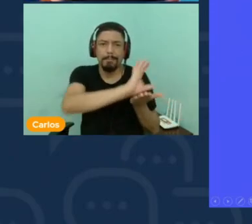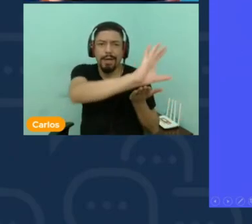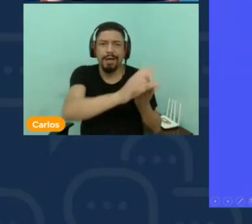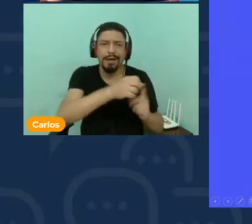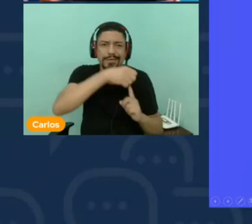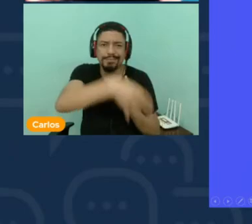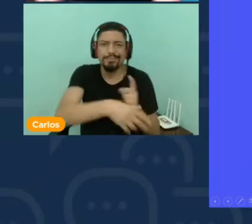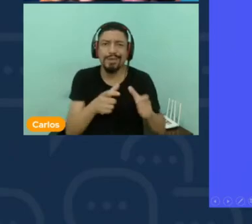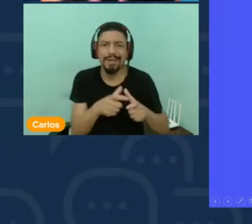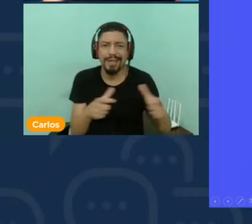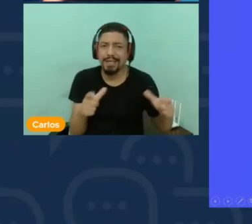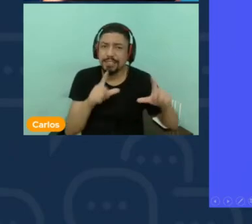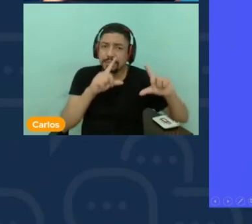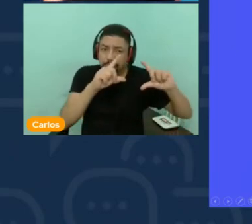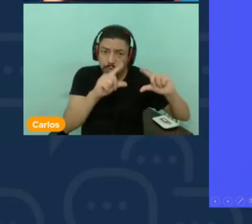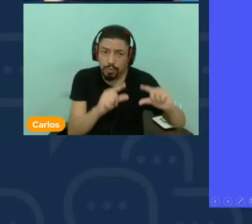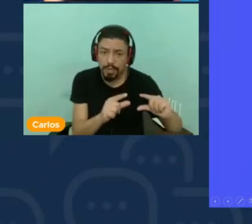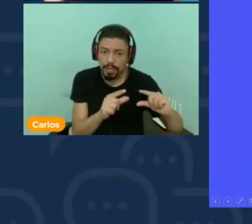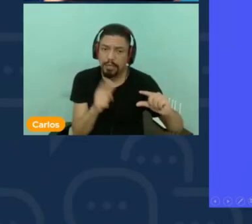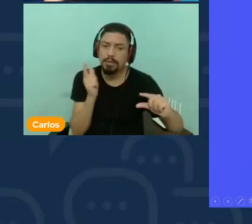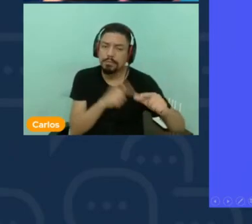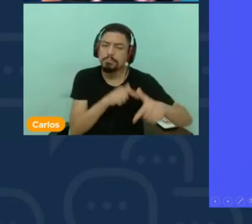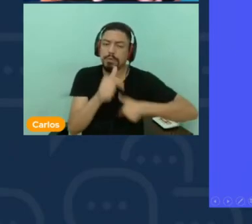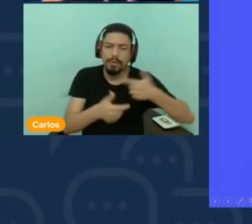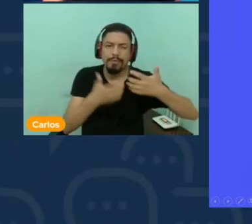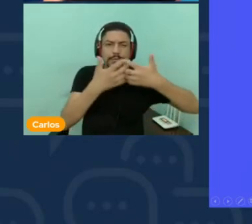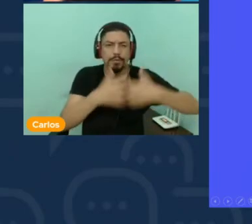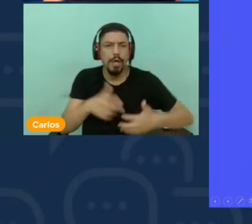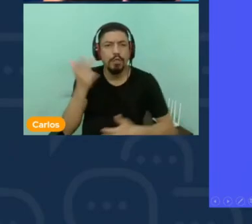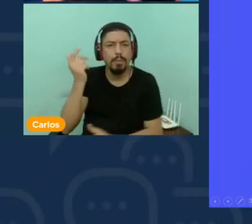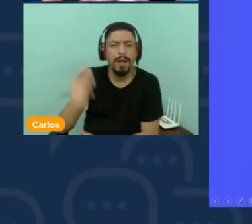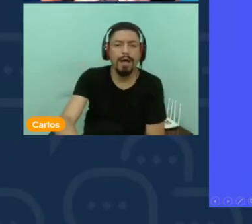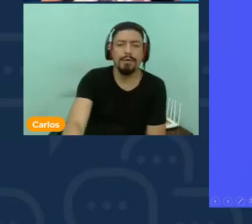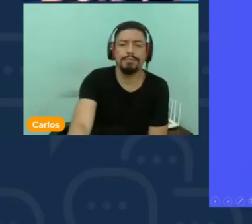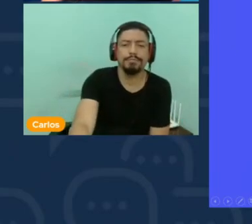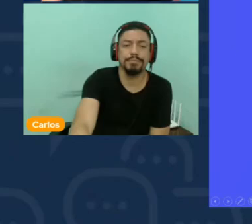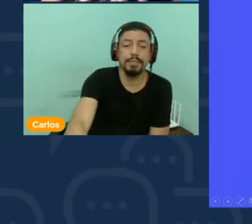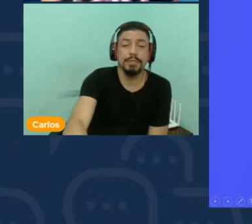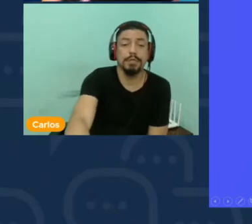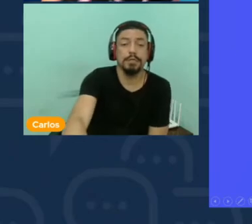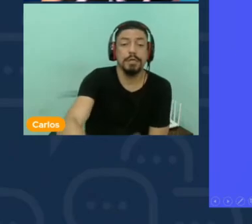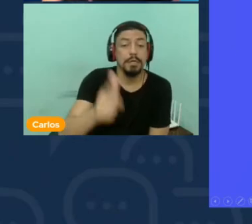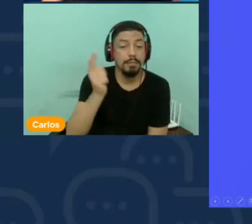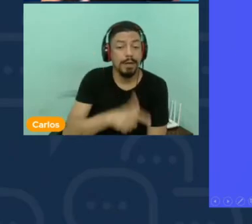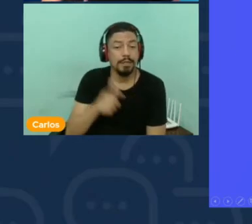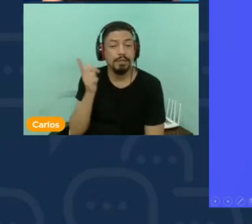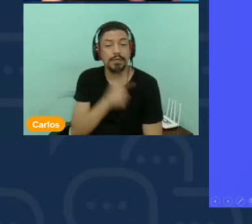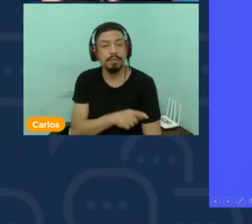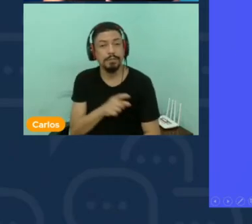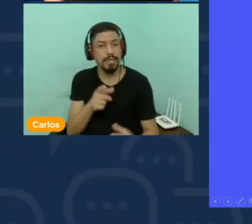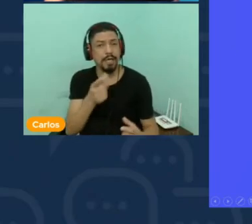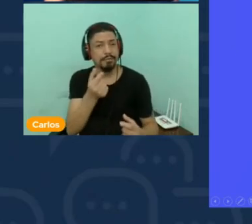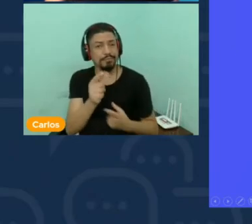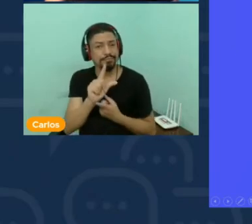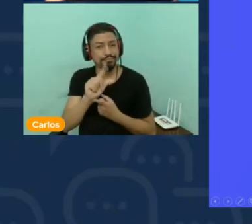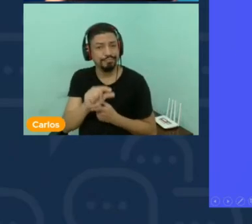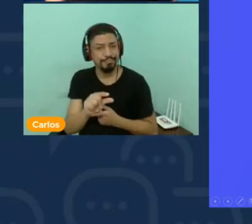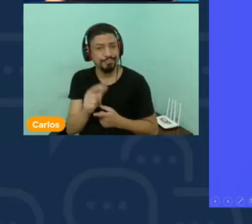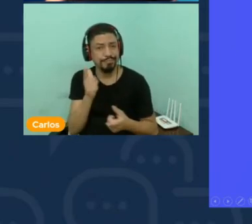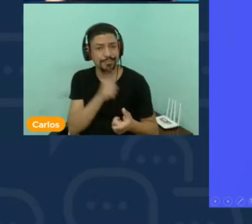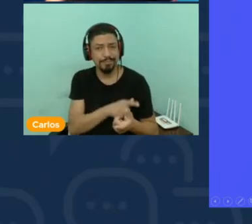muito grande. Diminua esse servidor, você vai pagar menos e vai continuar atendendo seus clientes da melhor